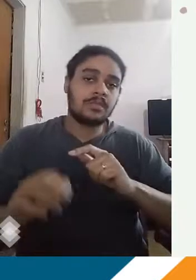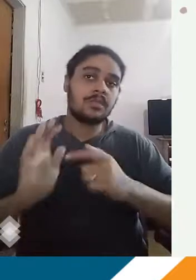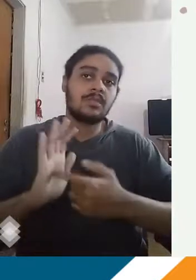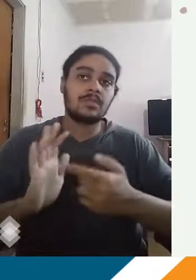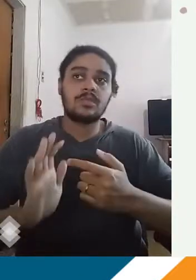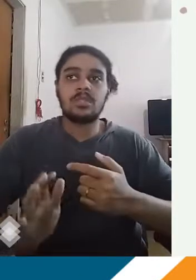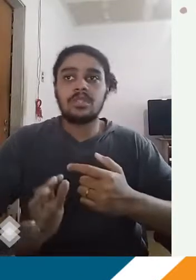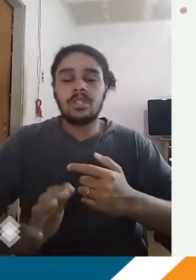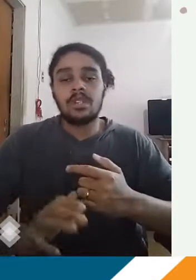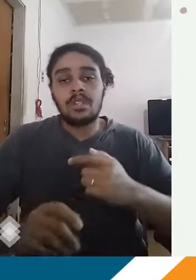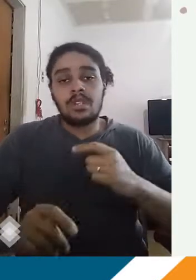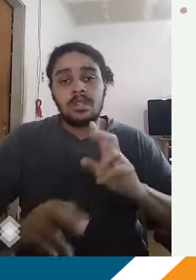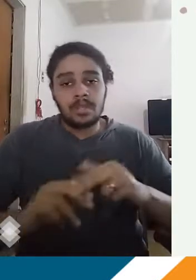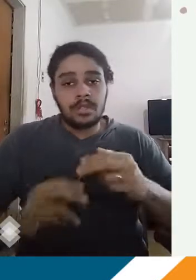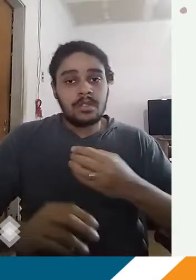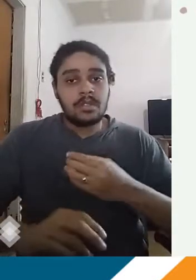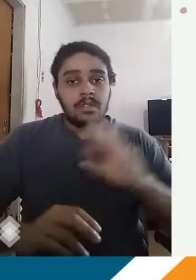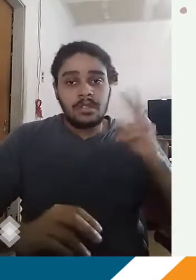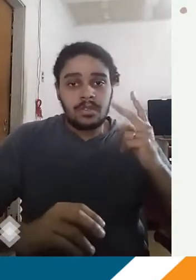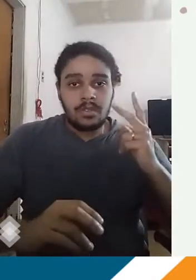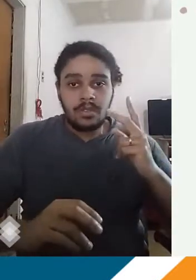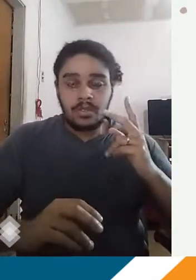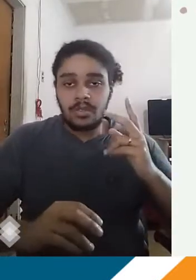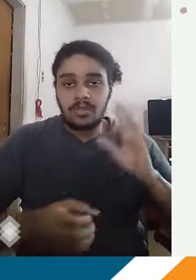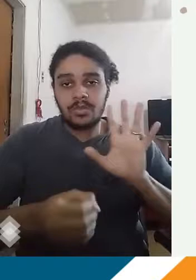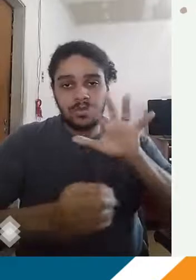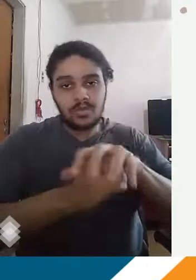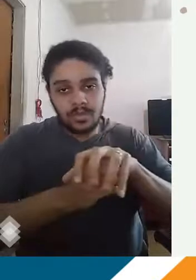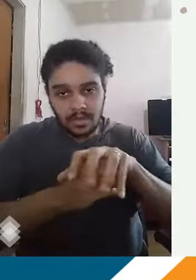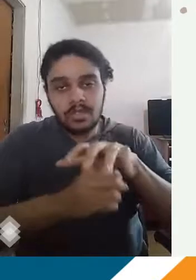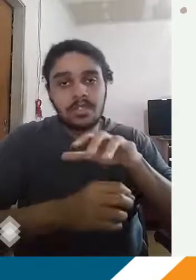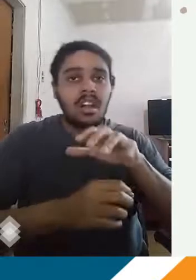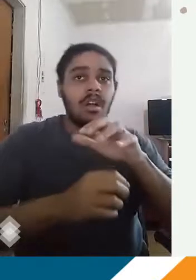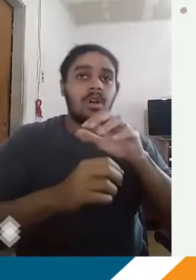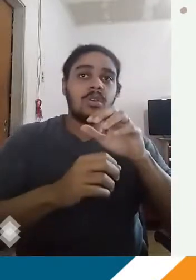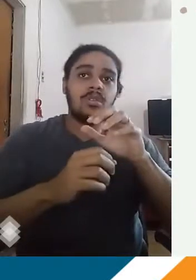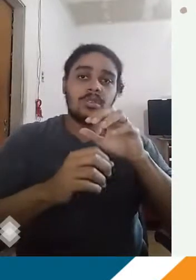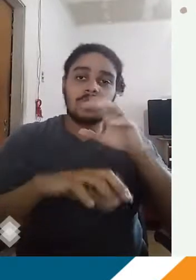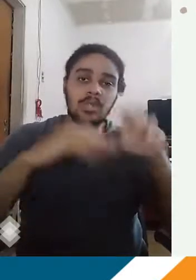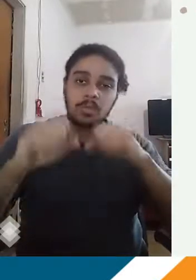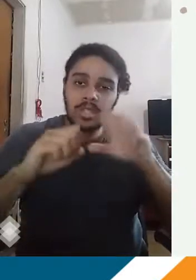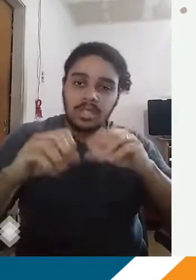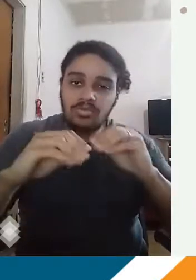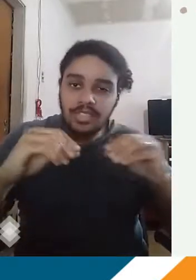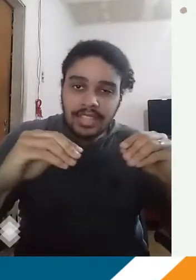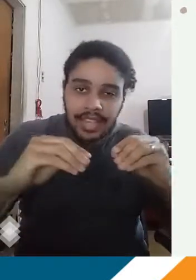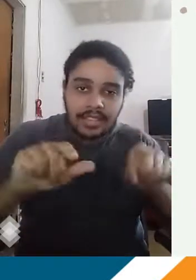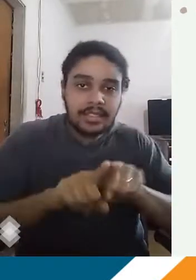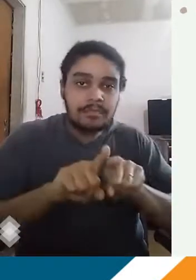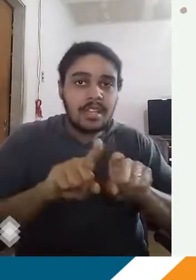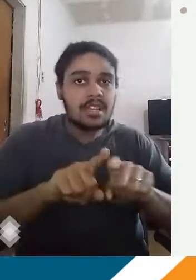povoado. Isso é acarretado devido a fatores históricos, como colonização, naturais como relevo e outros